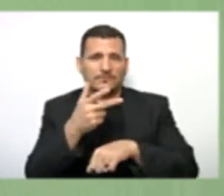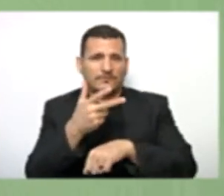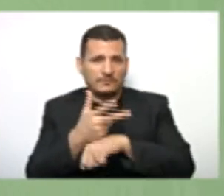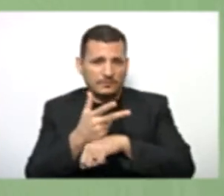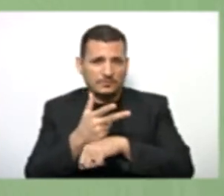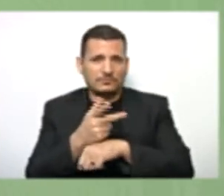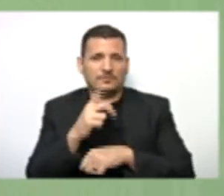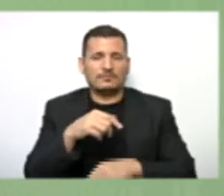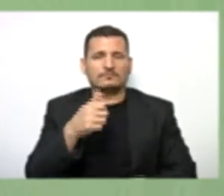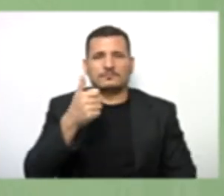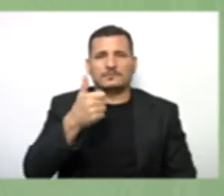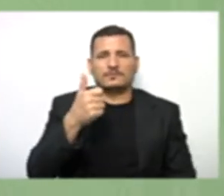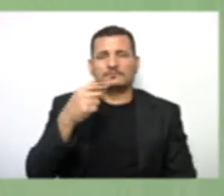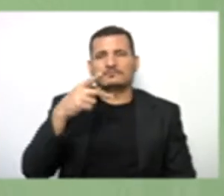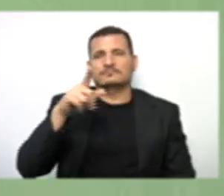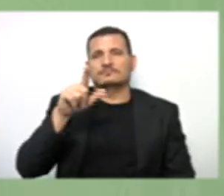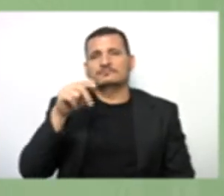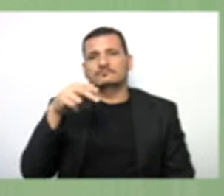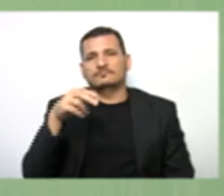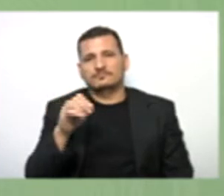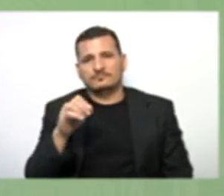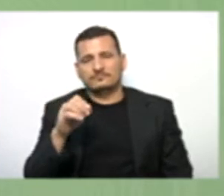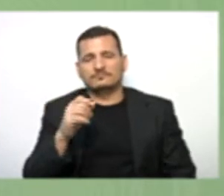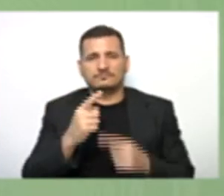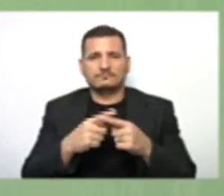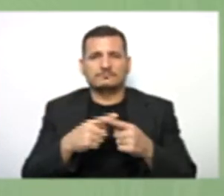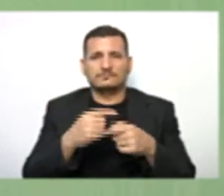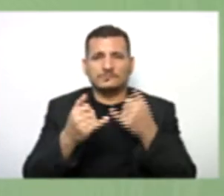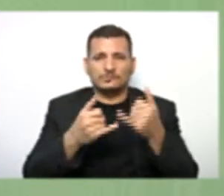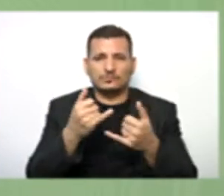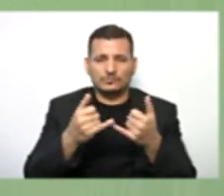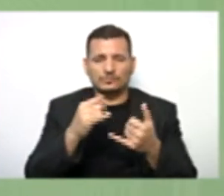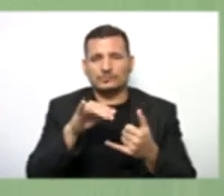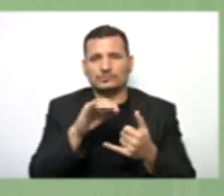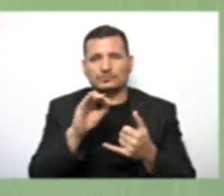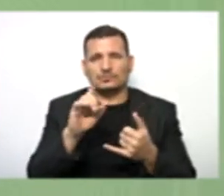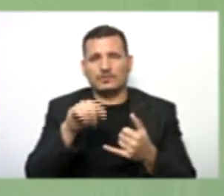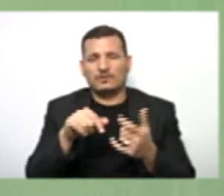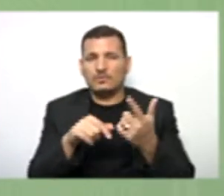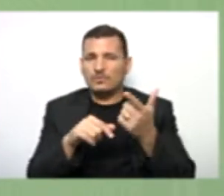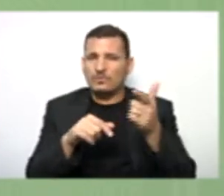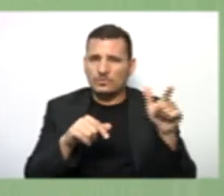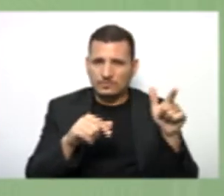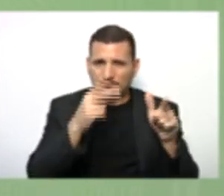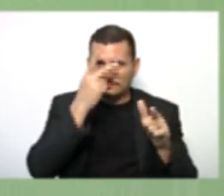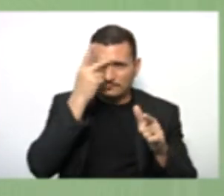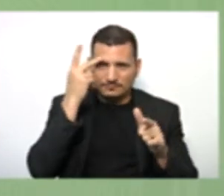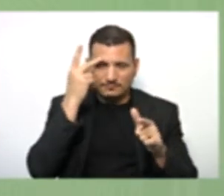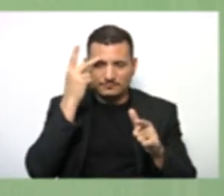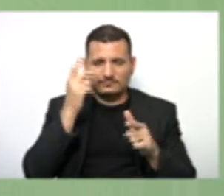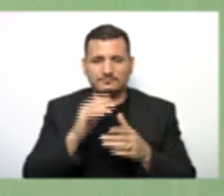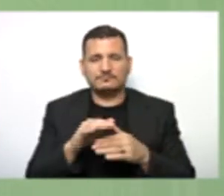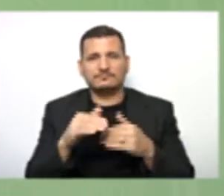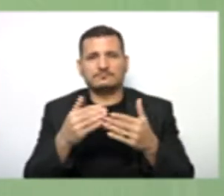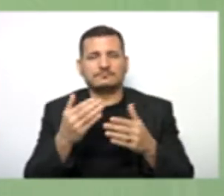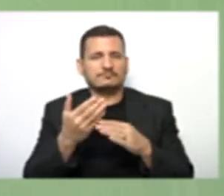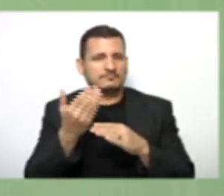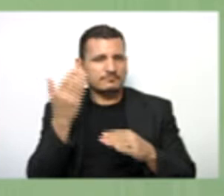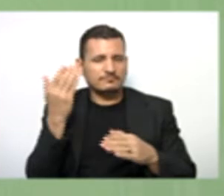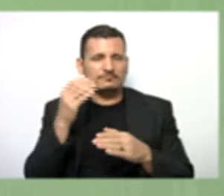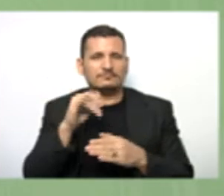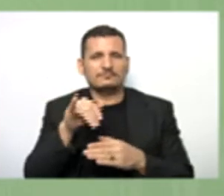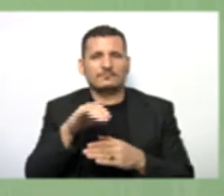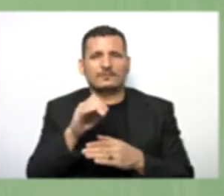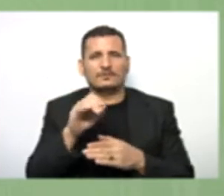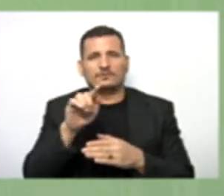está em primeiro plano, porque o jogo é outro usuário que está trabalhando. Então, na época do jogo, da